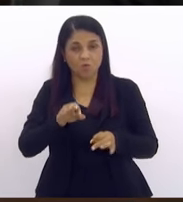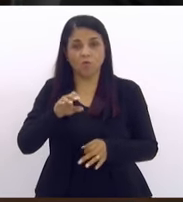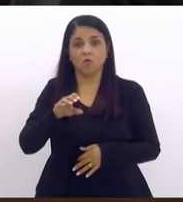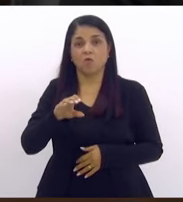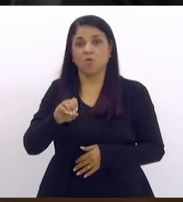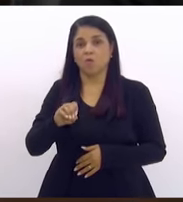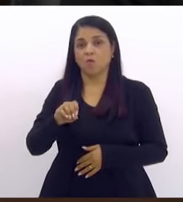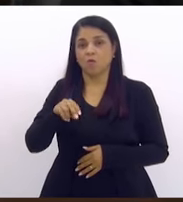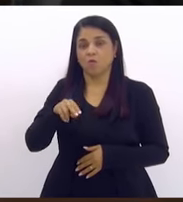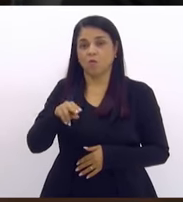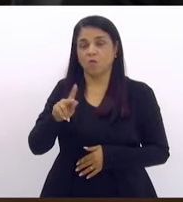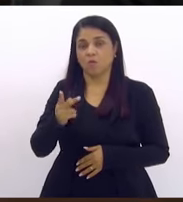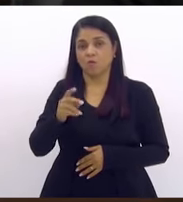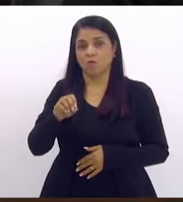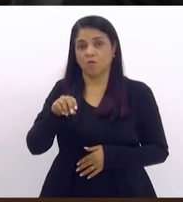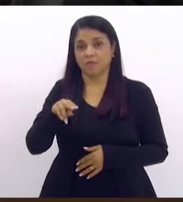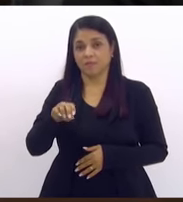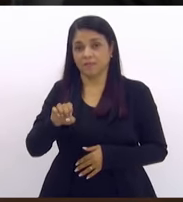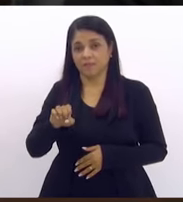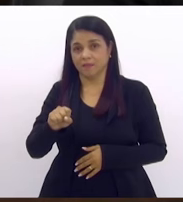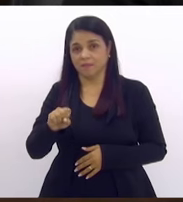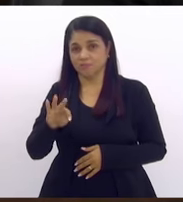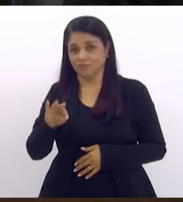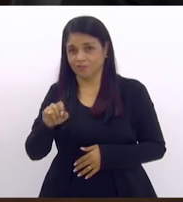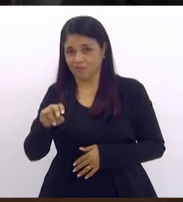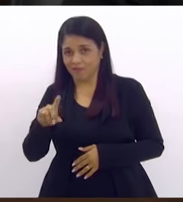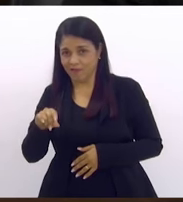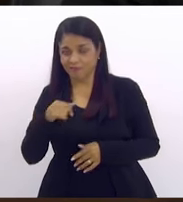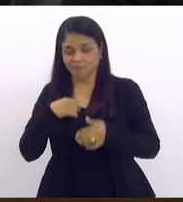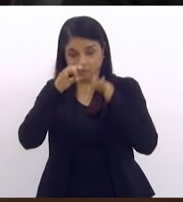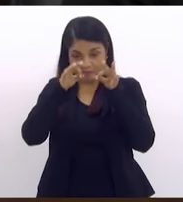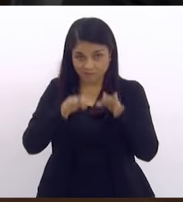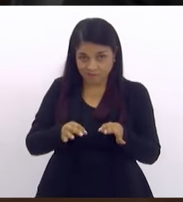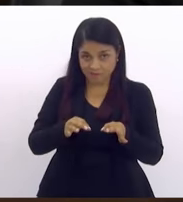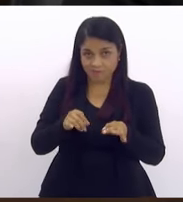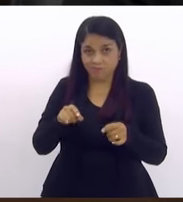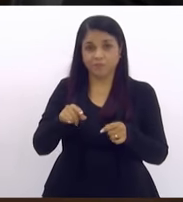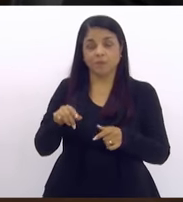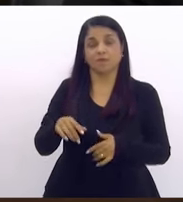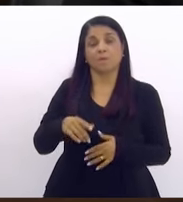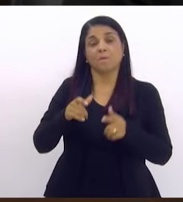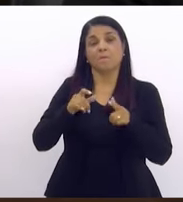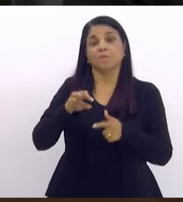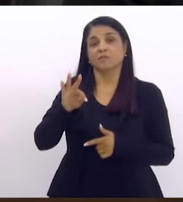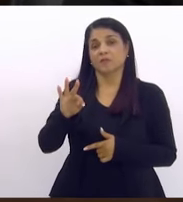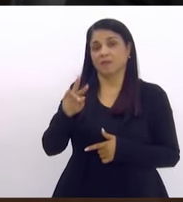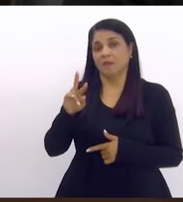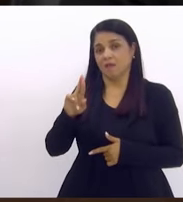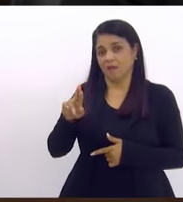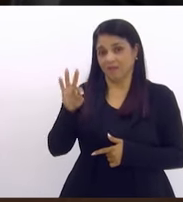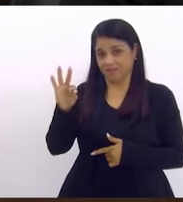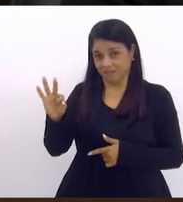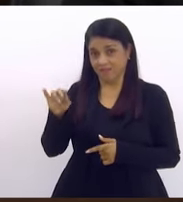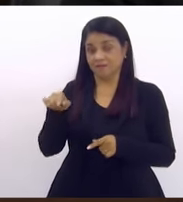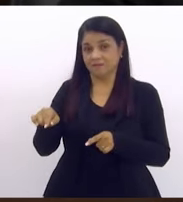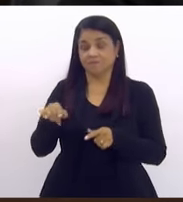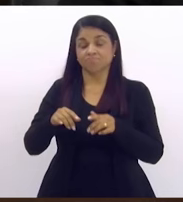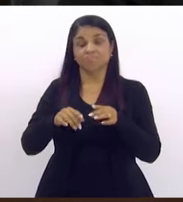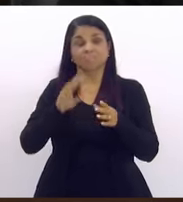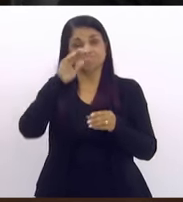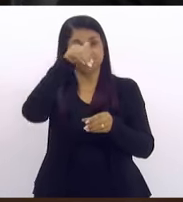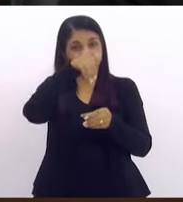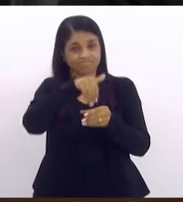perseguição do que é correto fez com que o pleno do TRT da Primeira Região o elegesse para exercer a